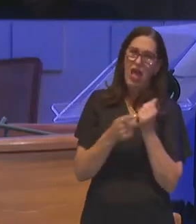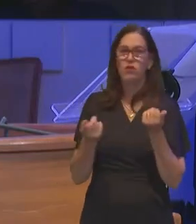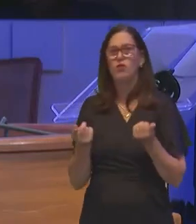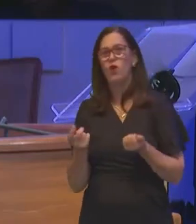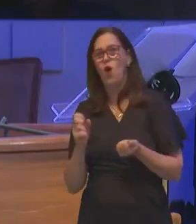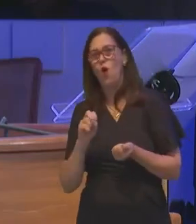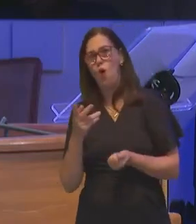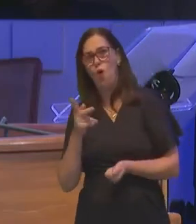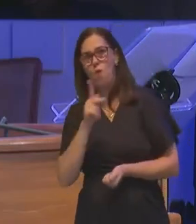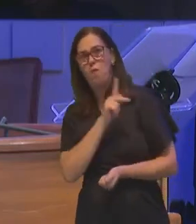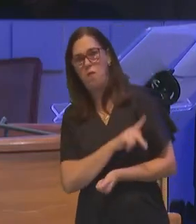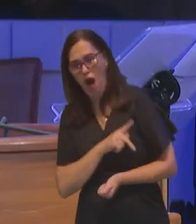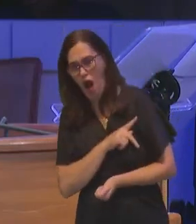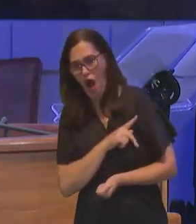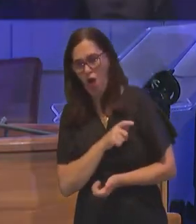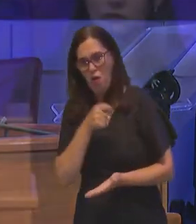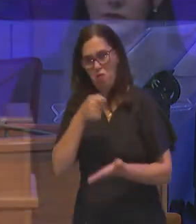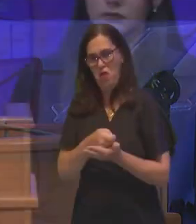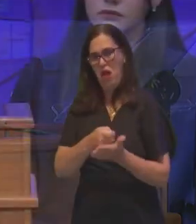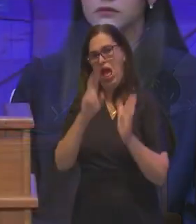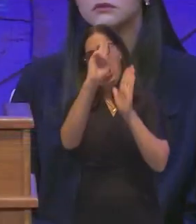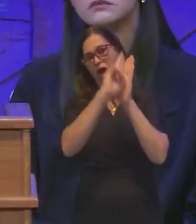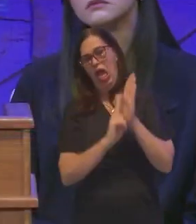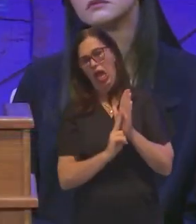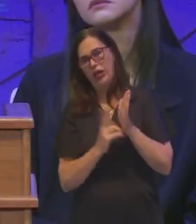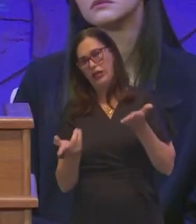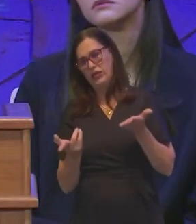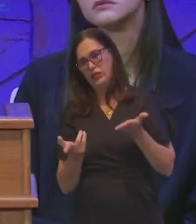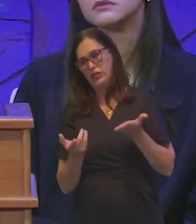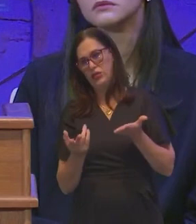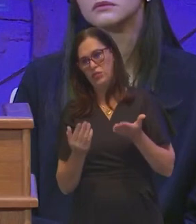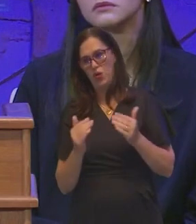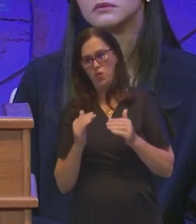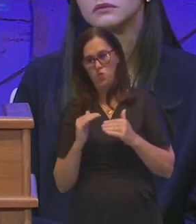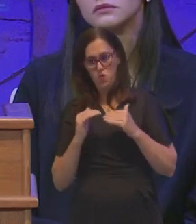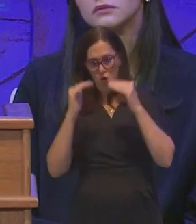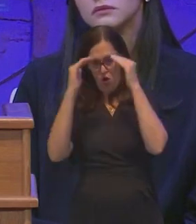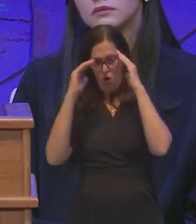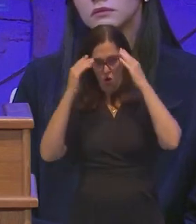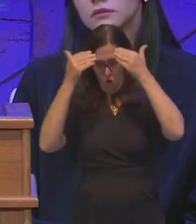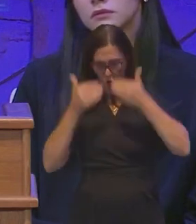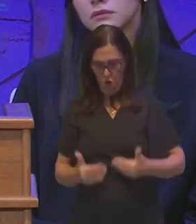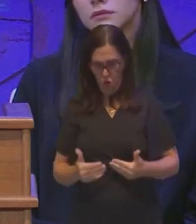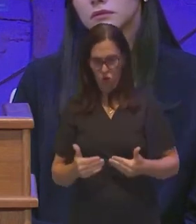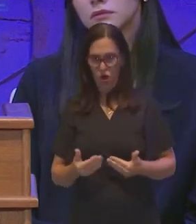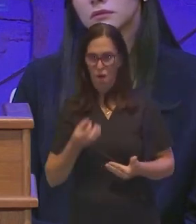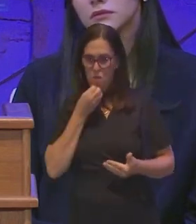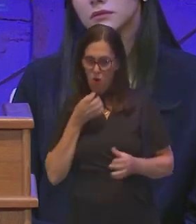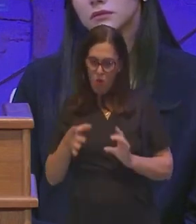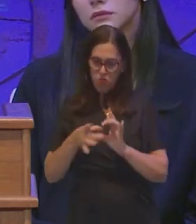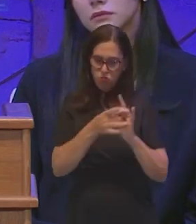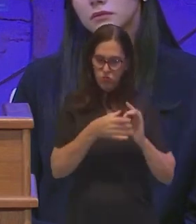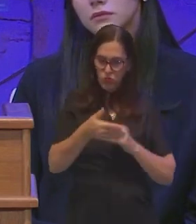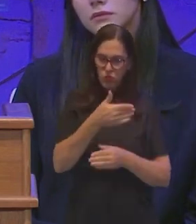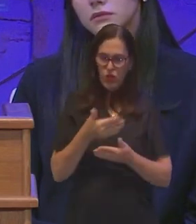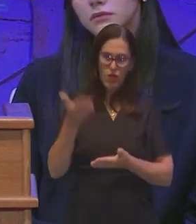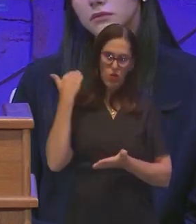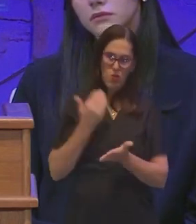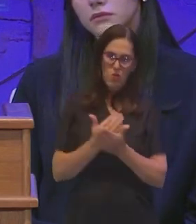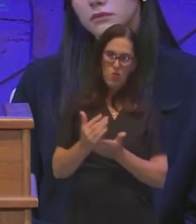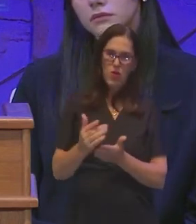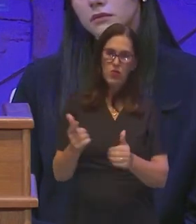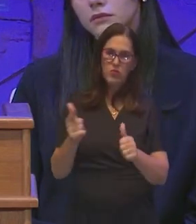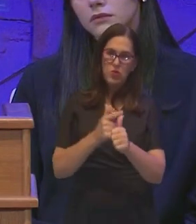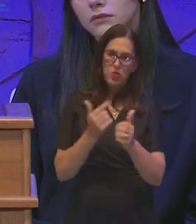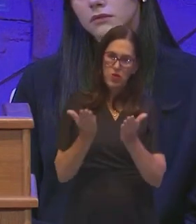apóstolo Paulo estabeleceram regras para a boa conduta, a boa convivência entre a igreja primitiva, os primeiros